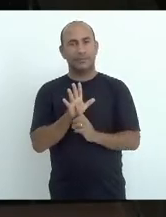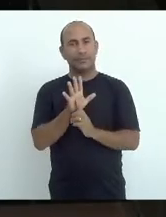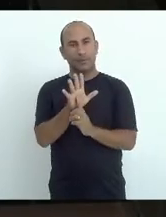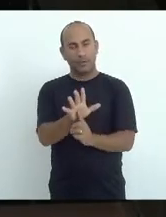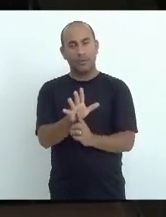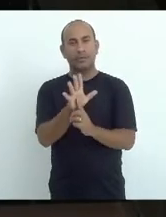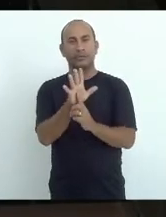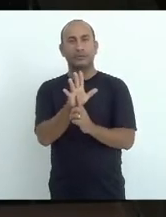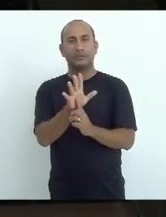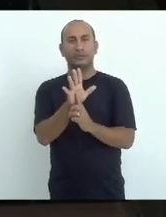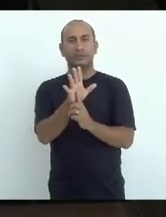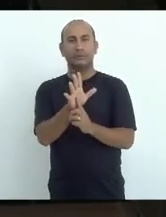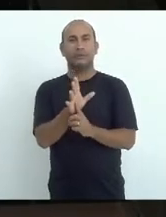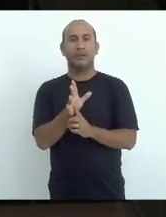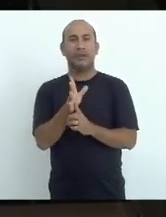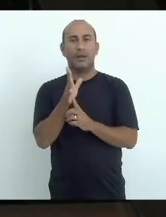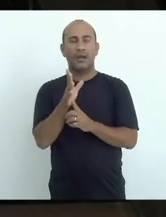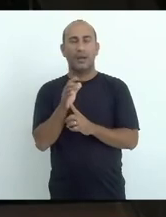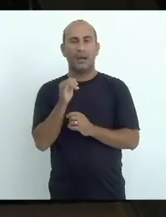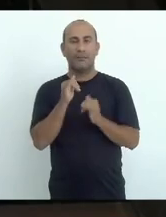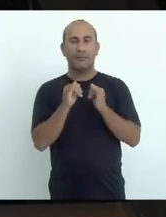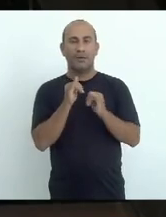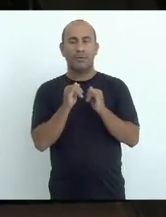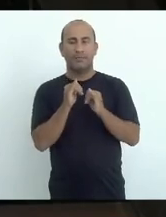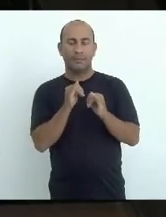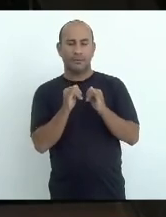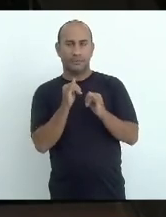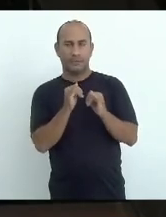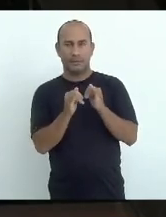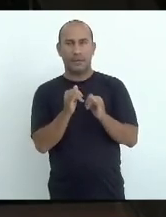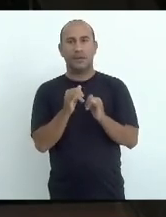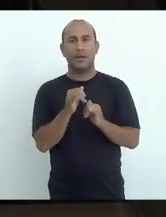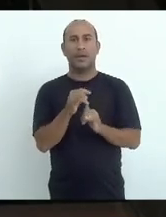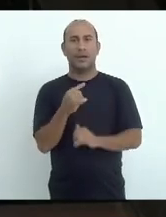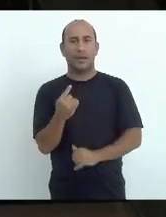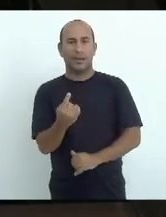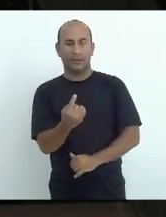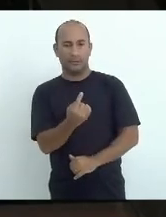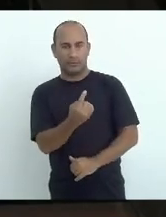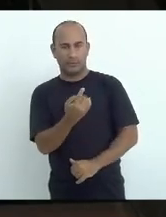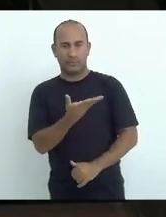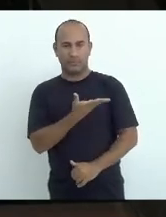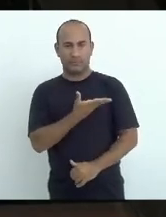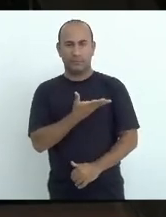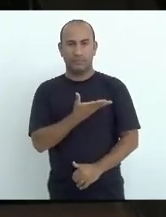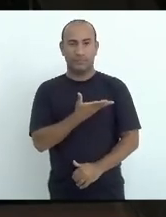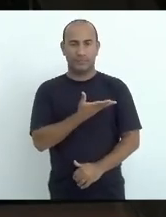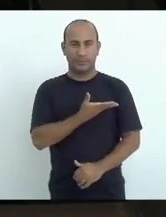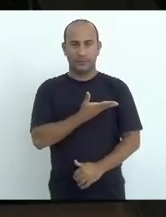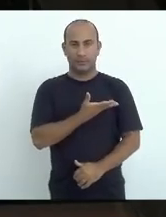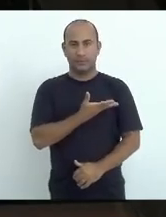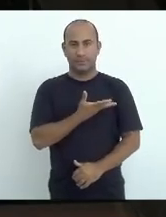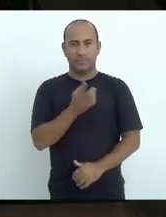a nossa comunicação aos nossos deficientes visuais,